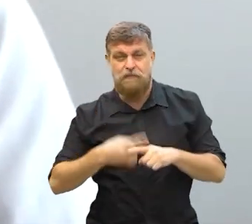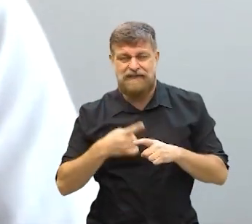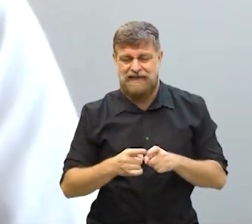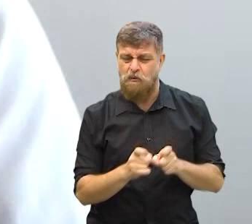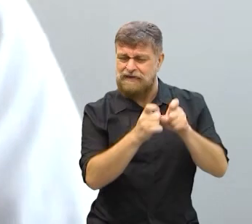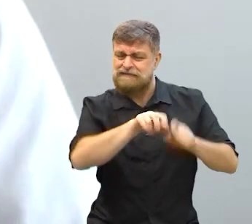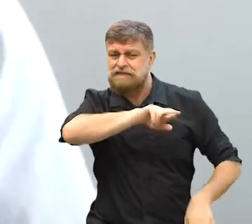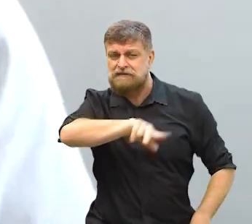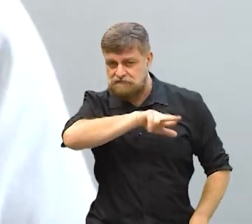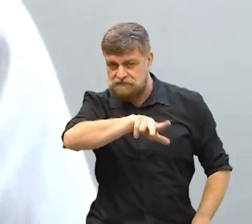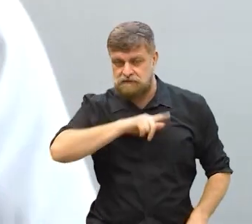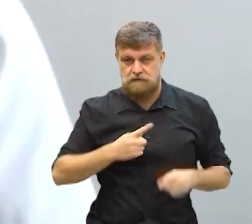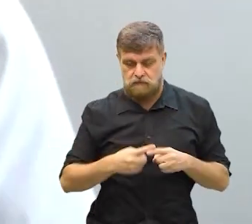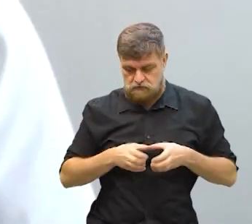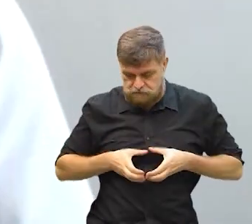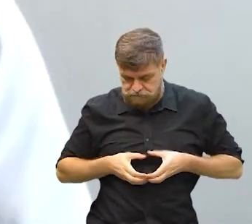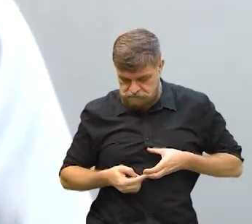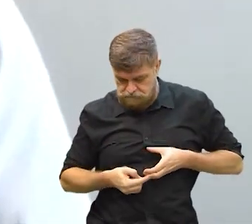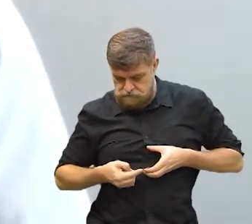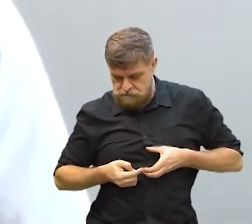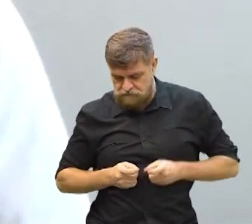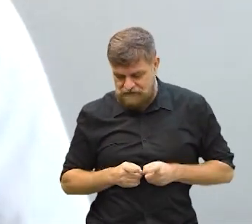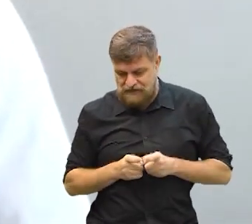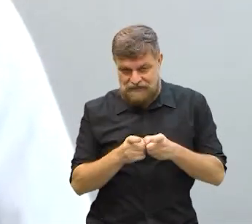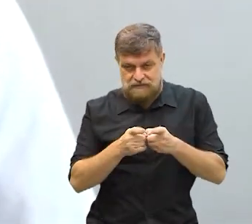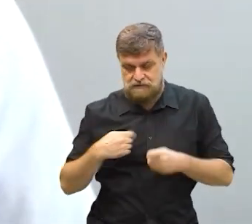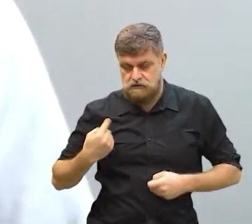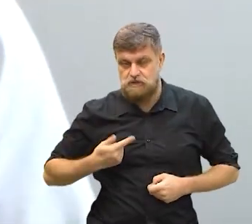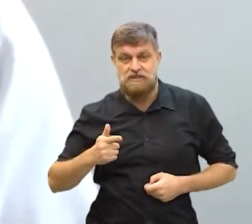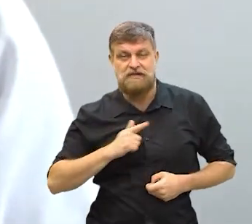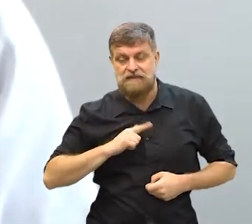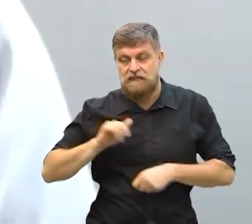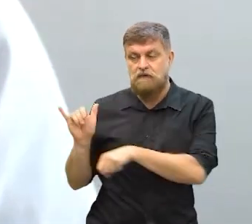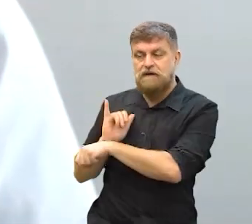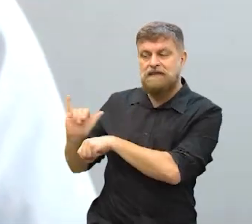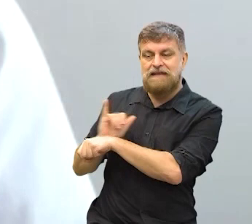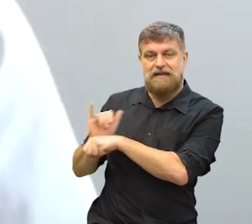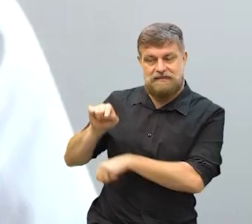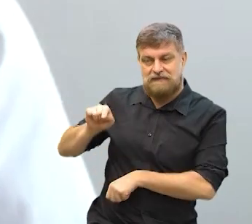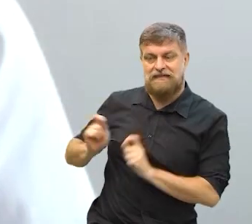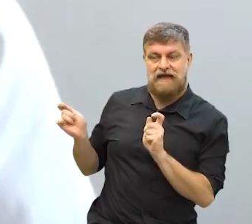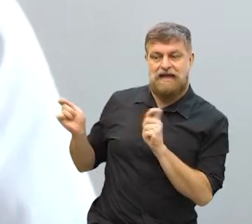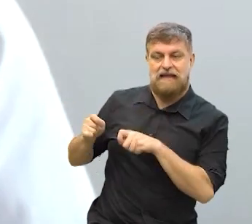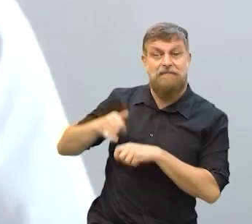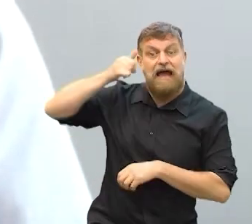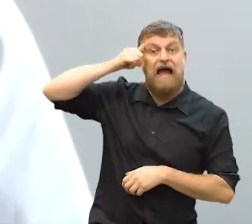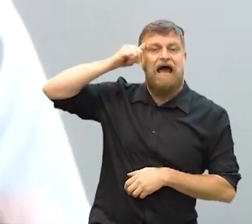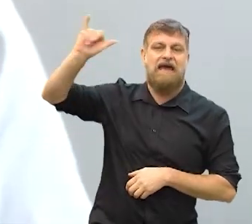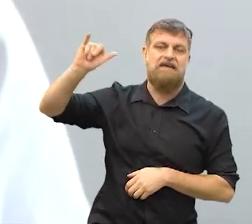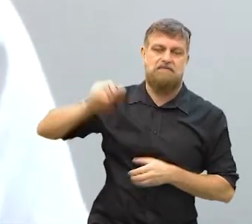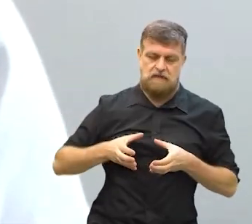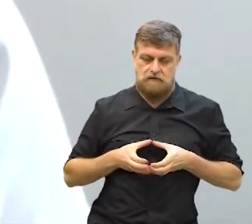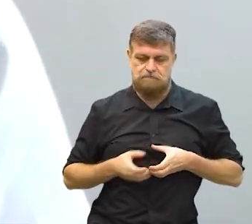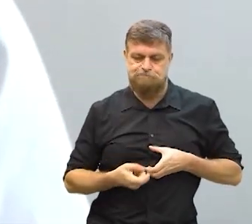uma exceção? Porque o caso do colo do útero, do câncer do colo do útero, nós temos uma ferramenta que ela consegue